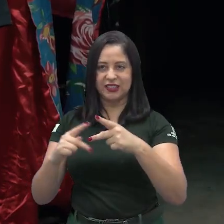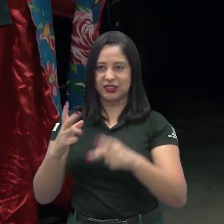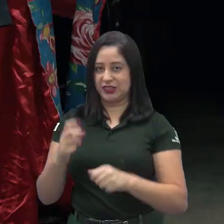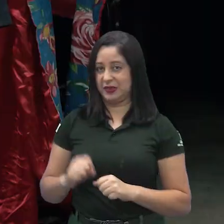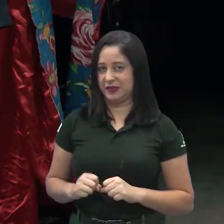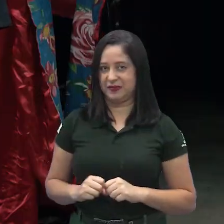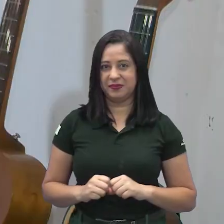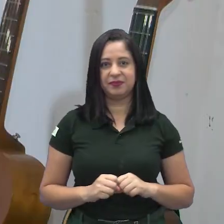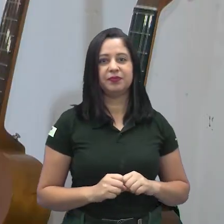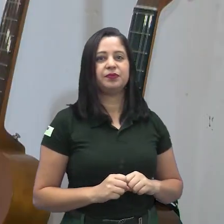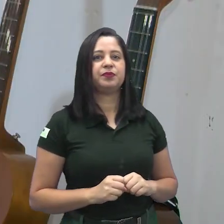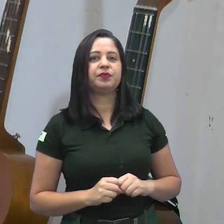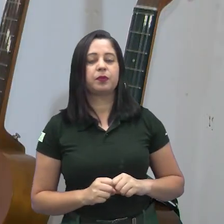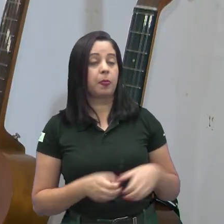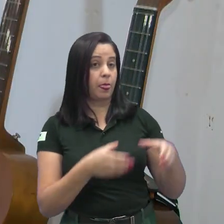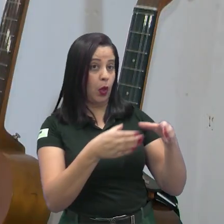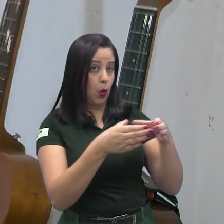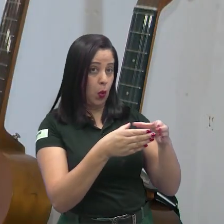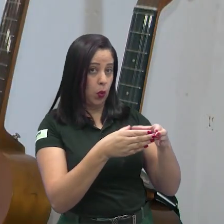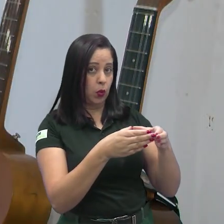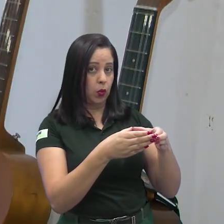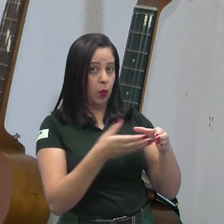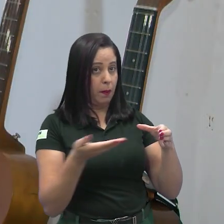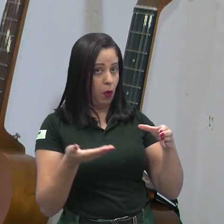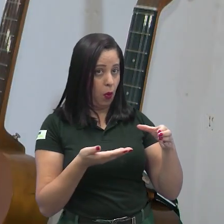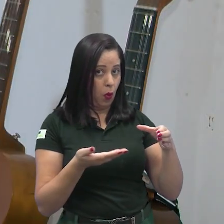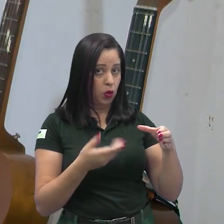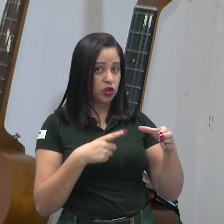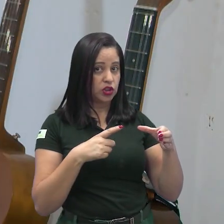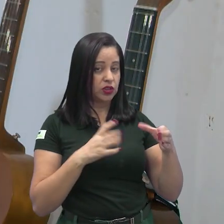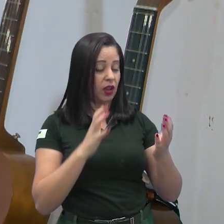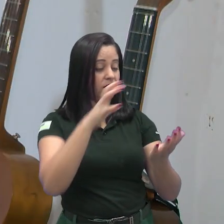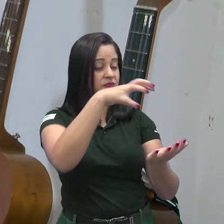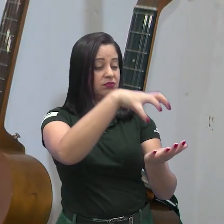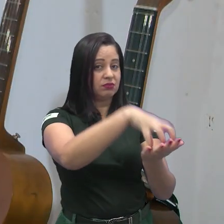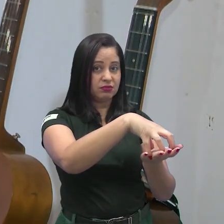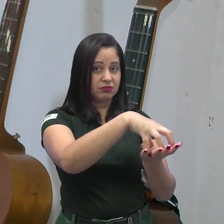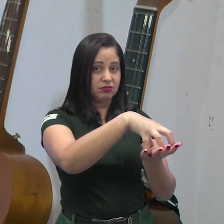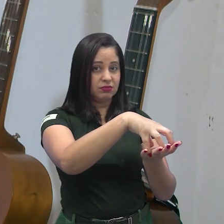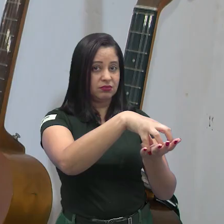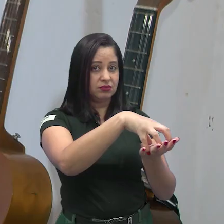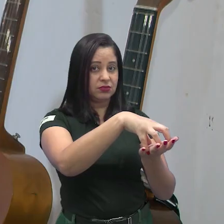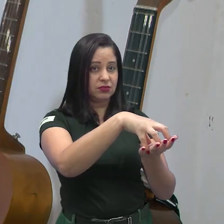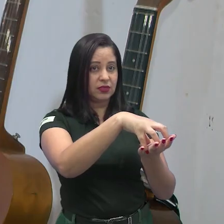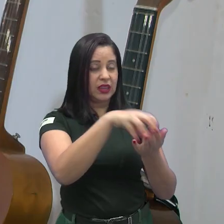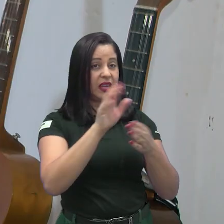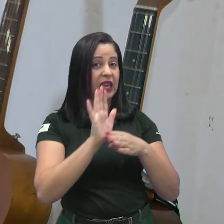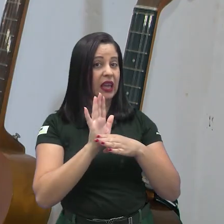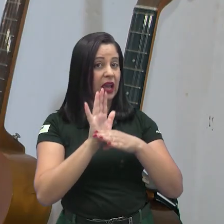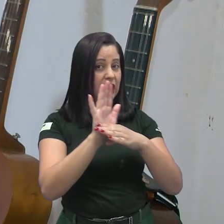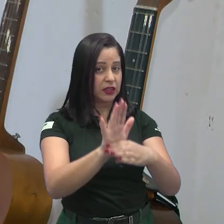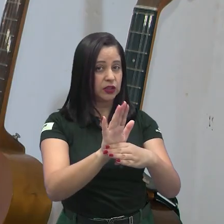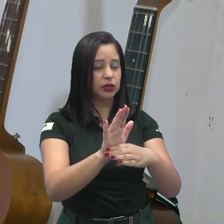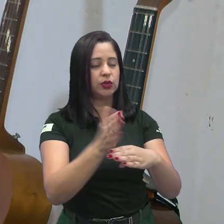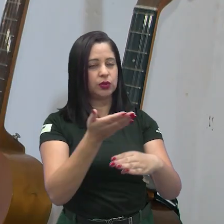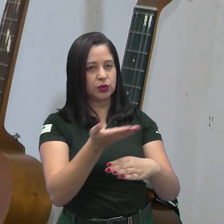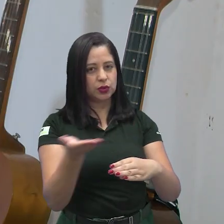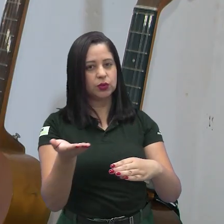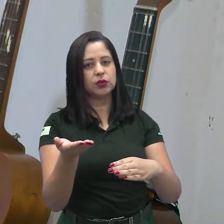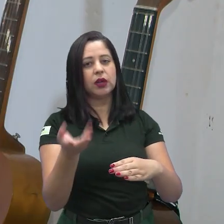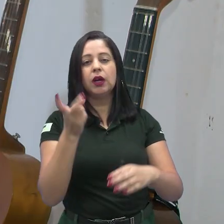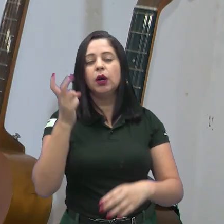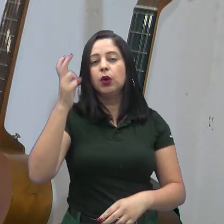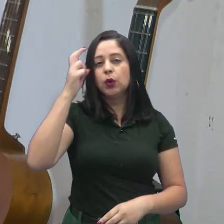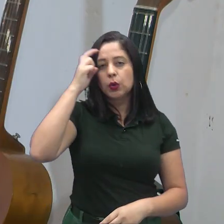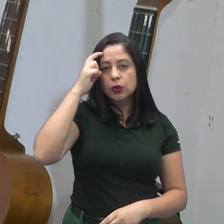à cultura. O Velhos Novatos hoje é um espaço que eu acredito que contribui, né, para contribuir com